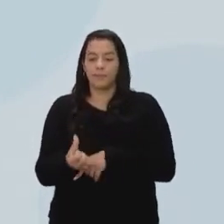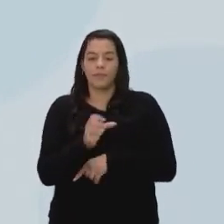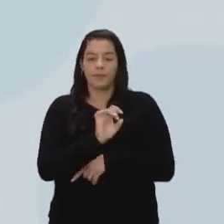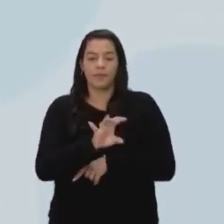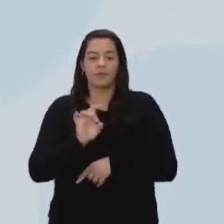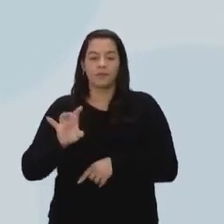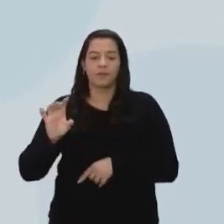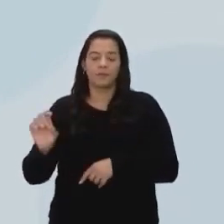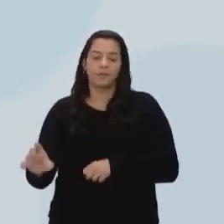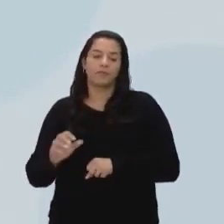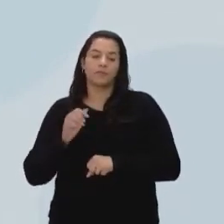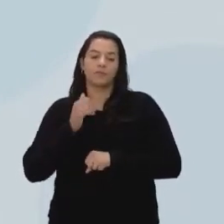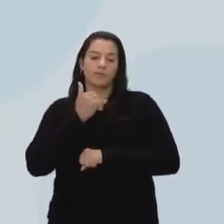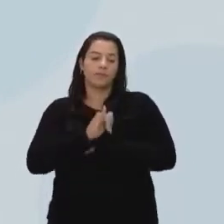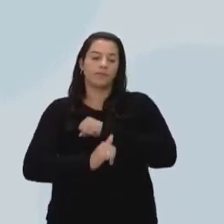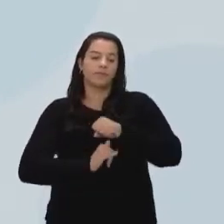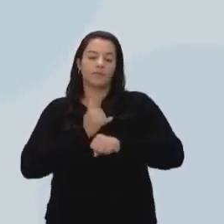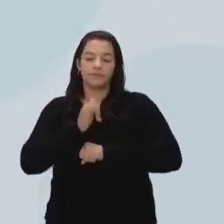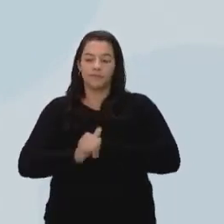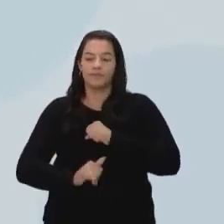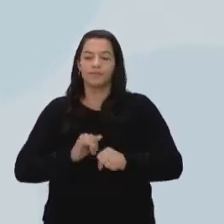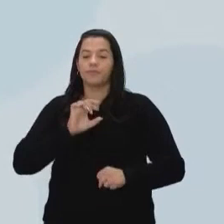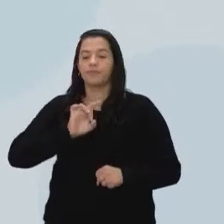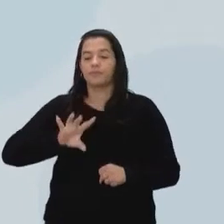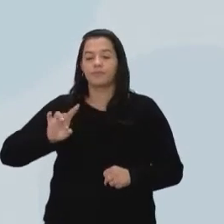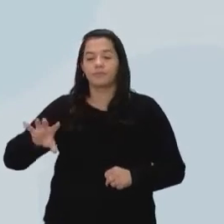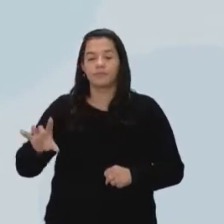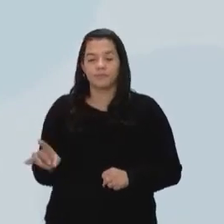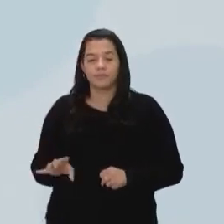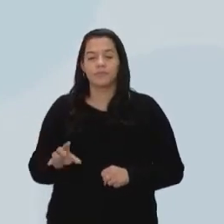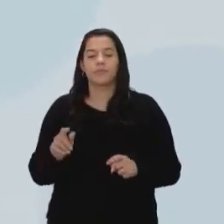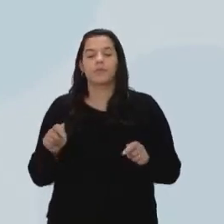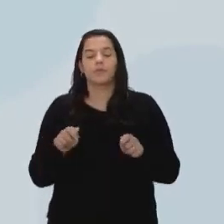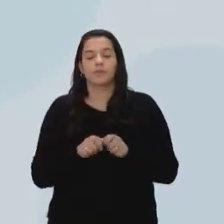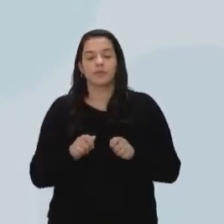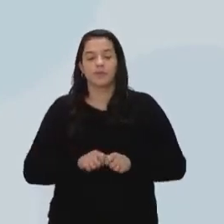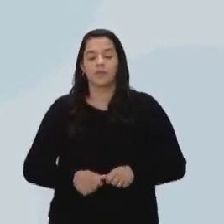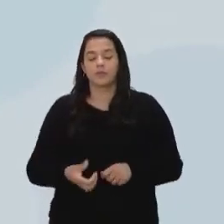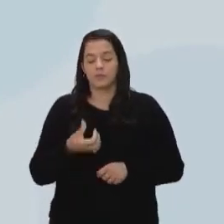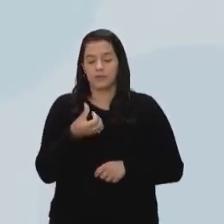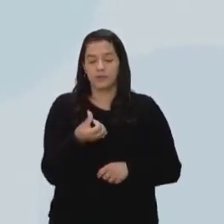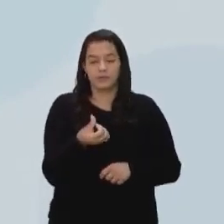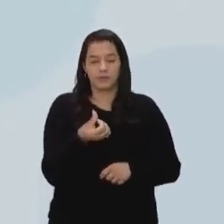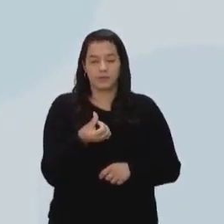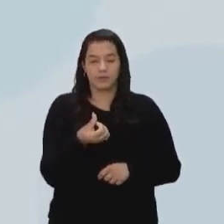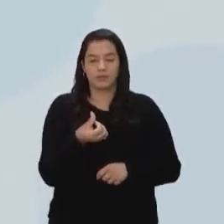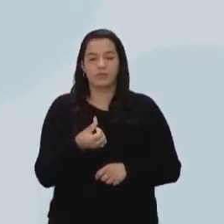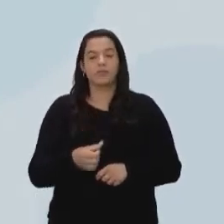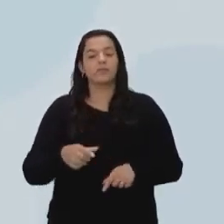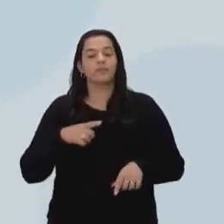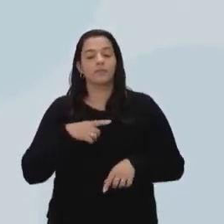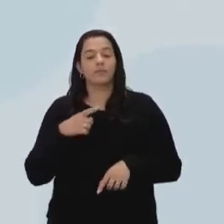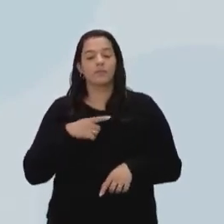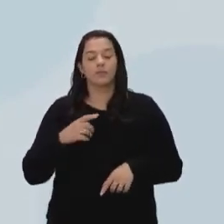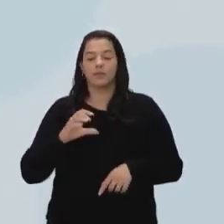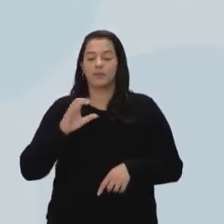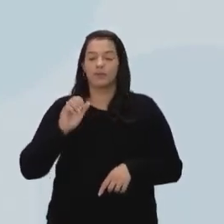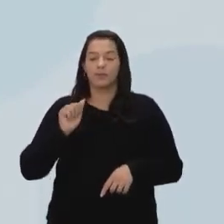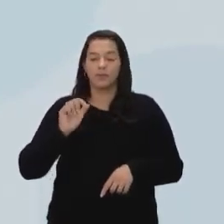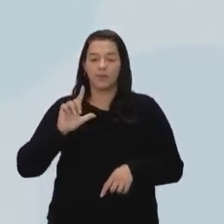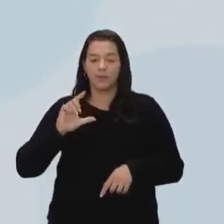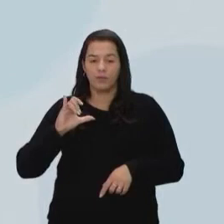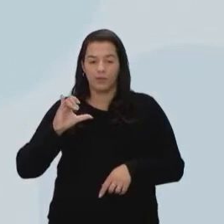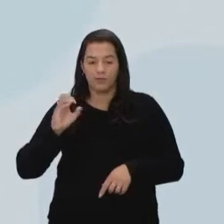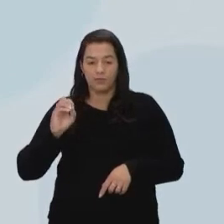de oxigênio com as suas camadas de valência, que contém 6 elétrons. E nós temos o cálcio, que eu